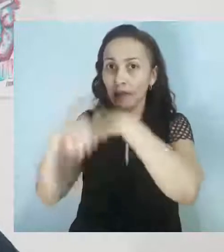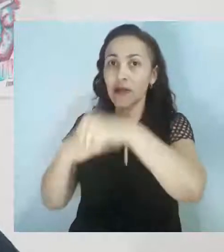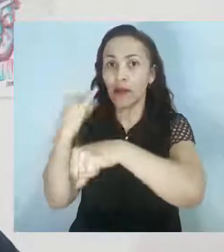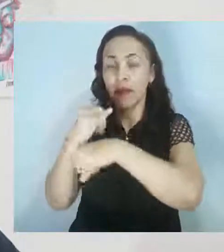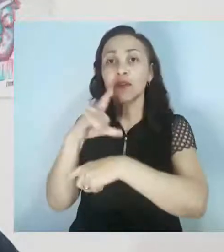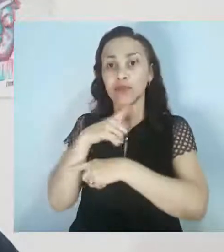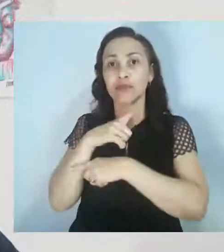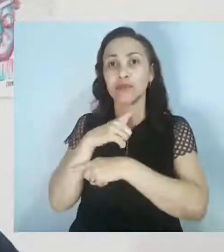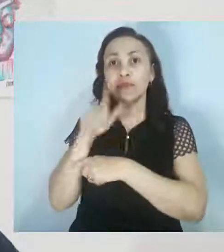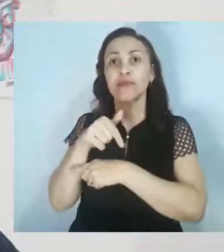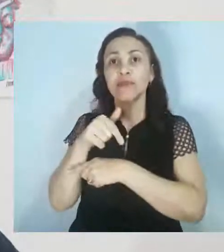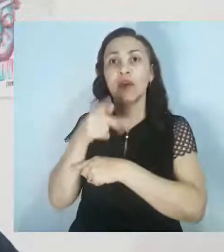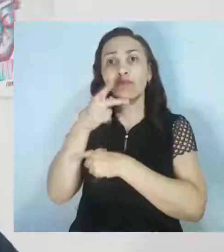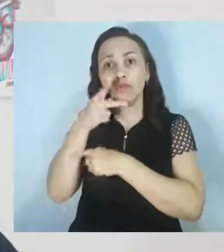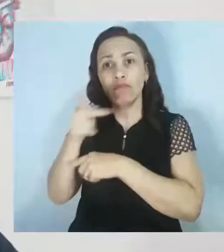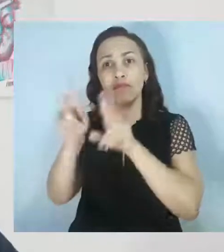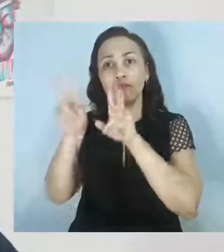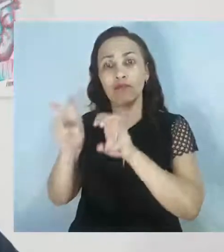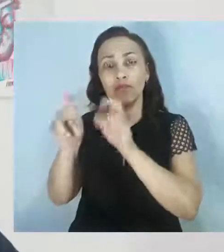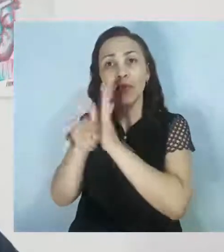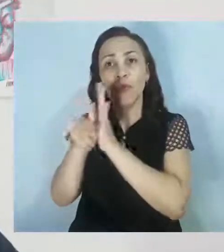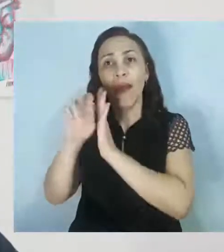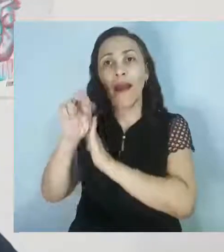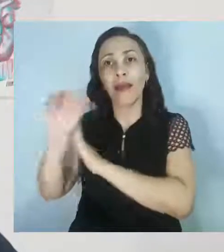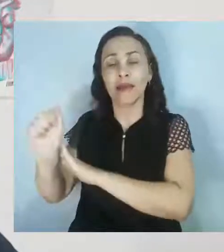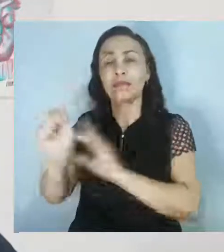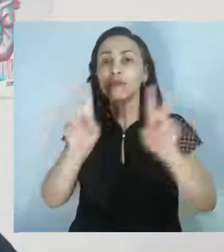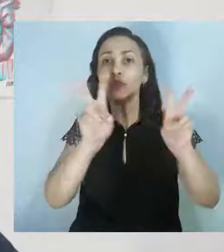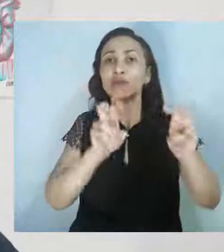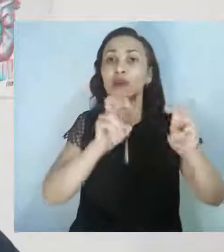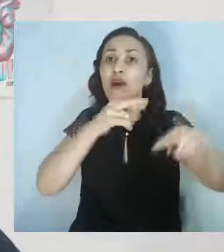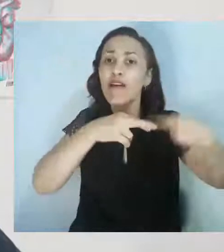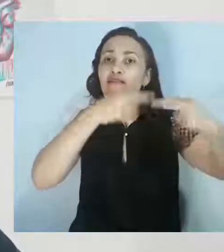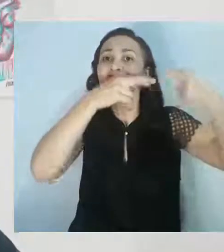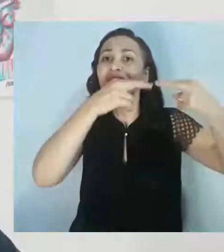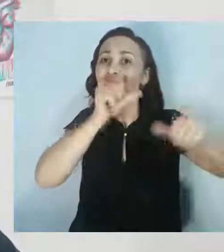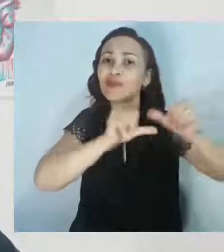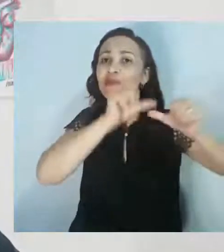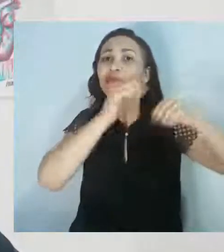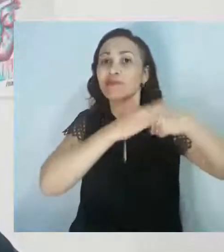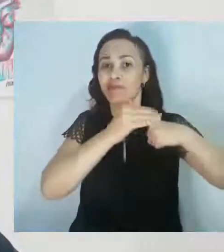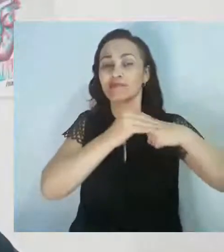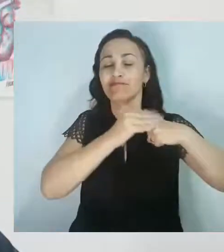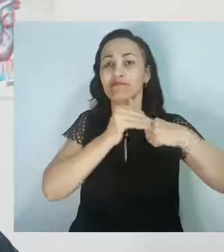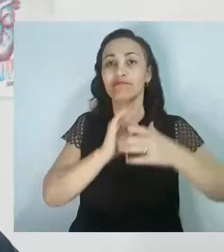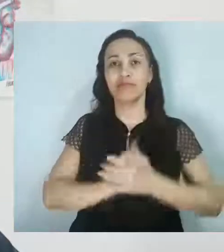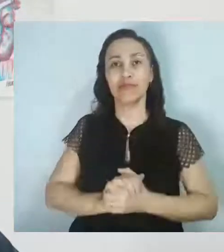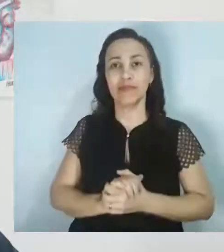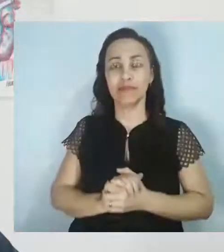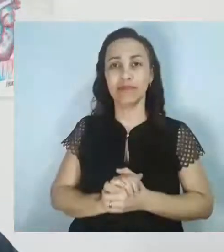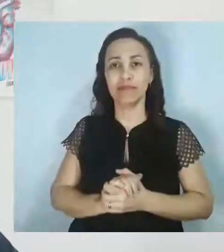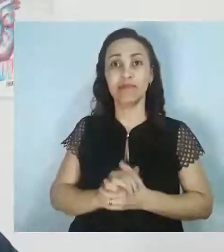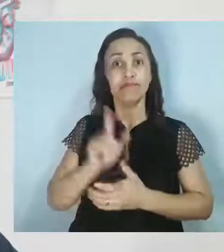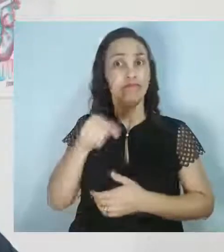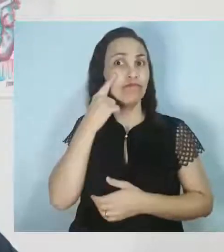internet, uma pregação da Érica sobre a revolução da ternura, muito bonita. Mas me chama a atenção o